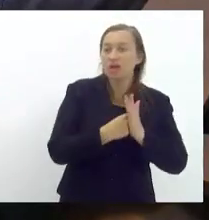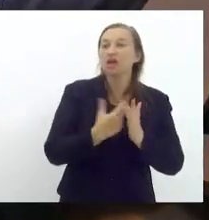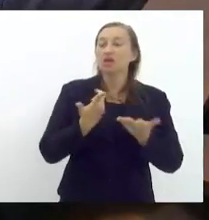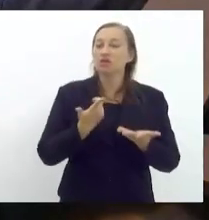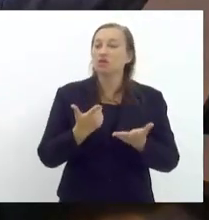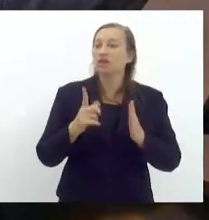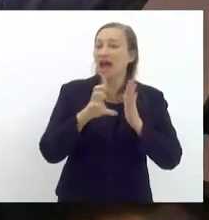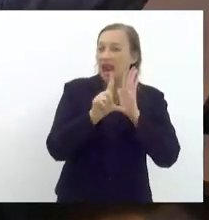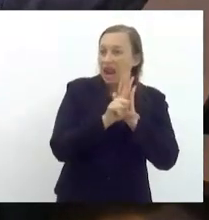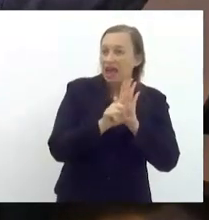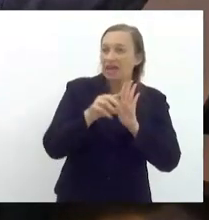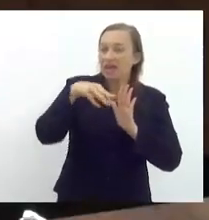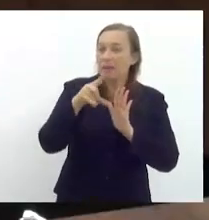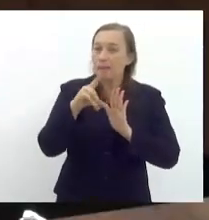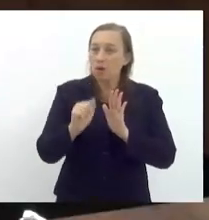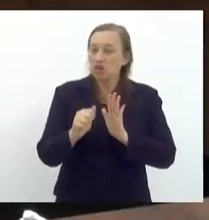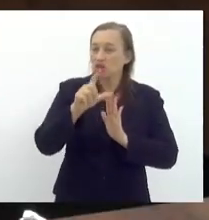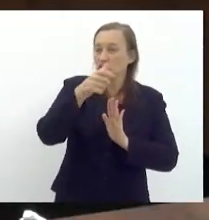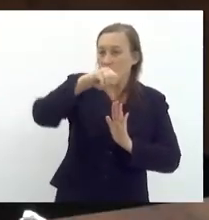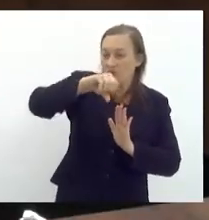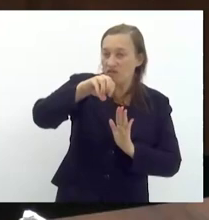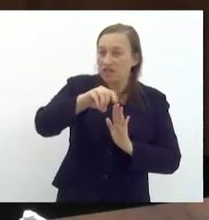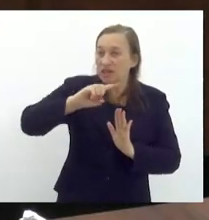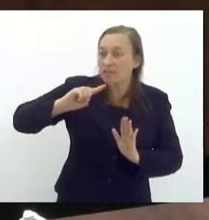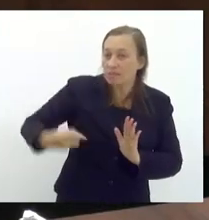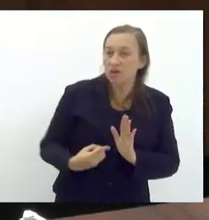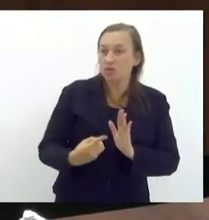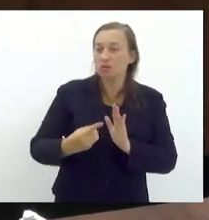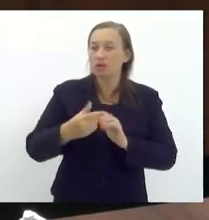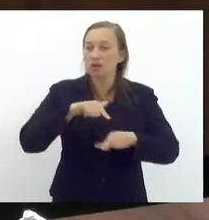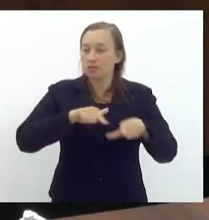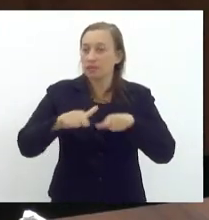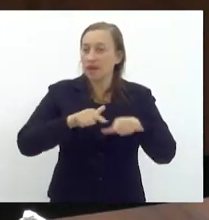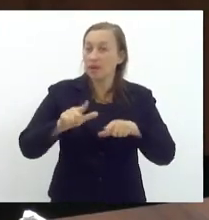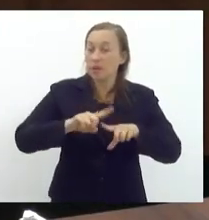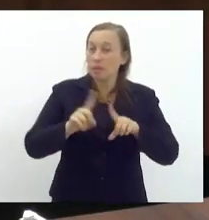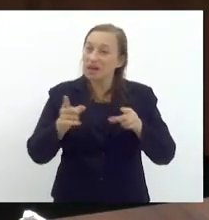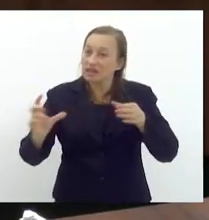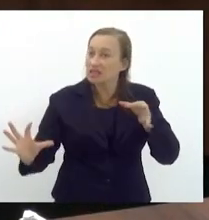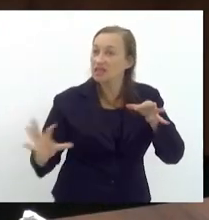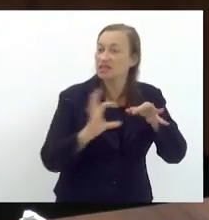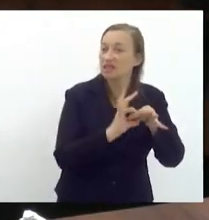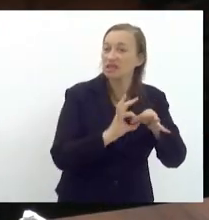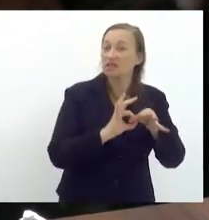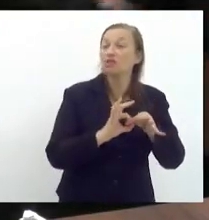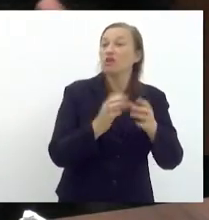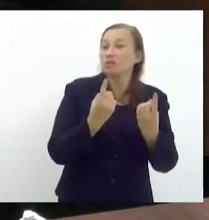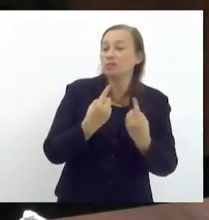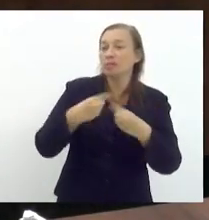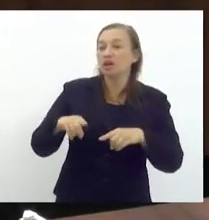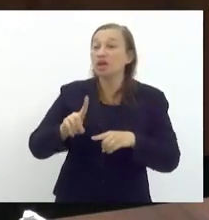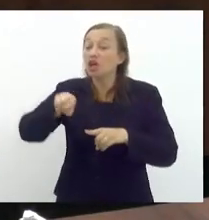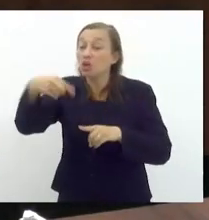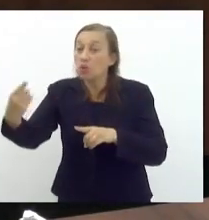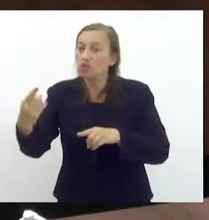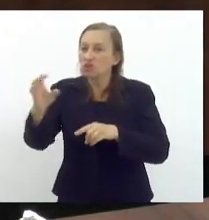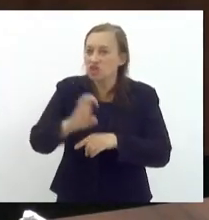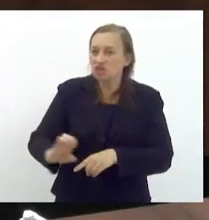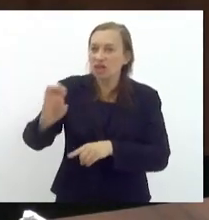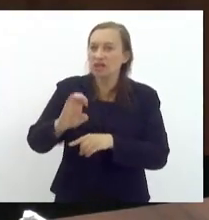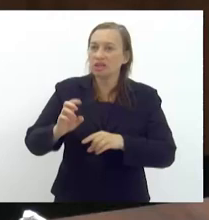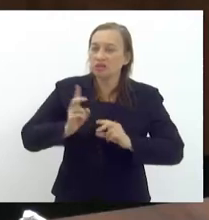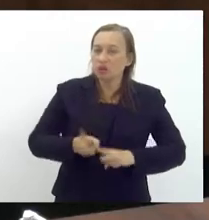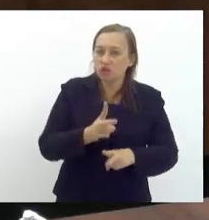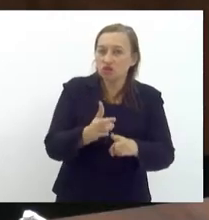da moda que gerou 90 mil empregos no estado não foi Impacto Mas ela já vem sendo consolidada Porque ela foi atacada por outros estados e ela foi mantida então